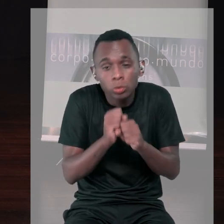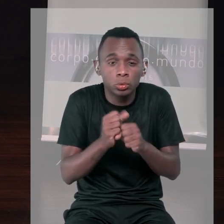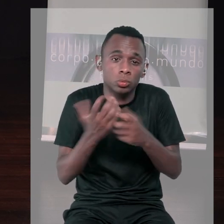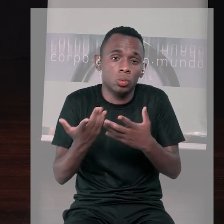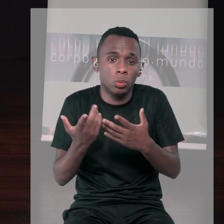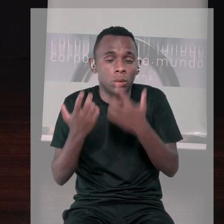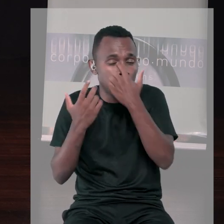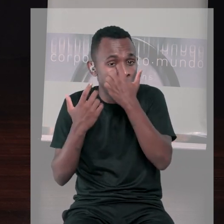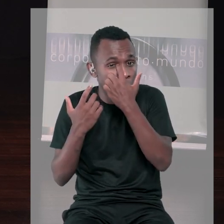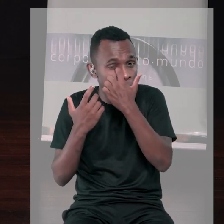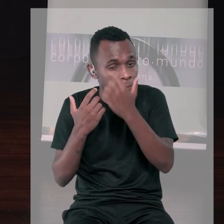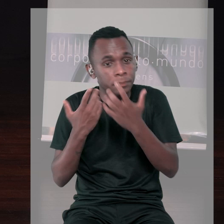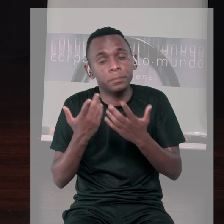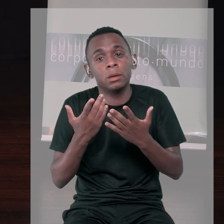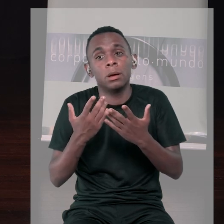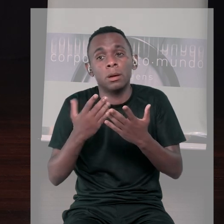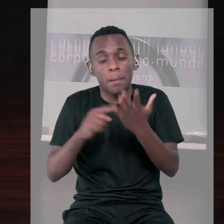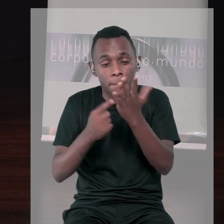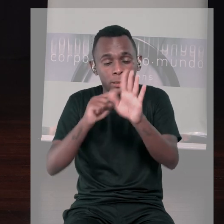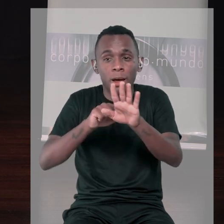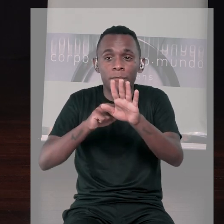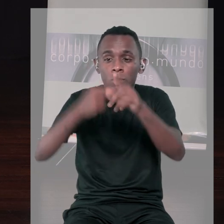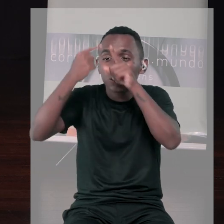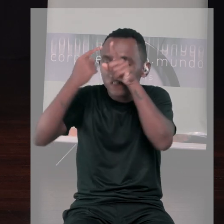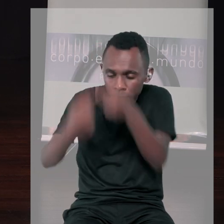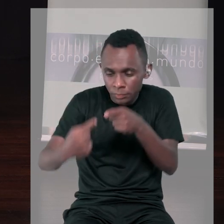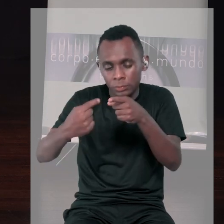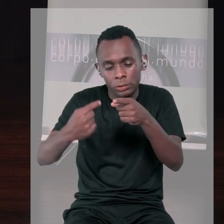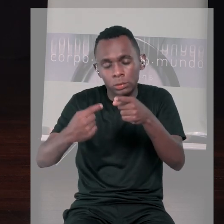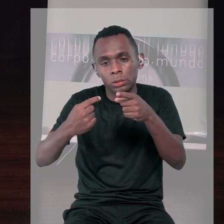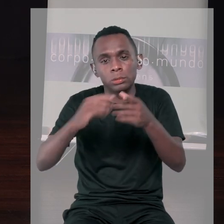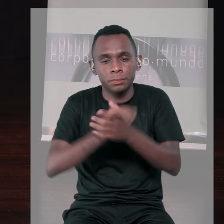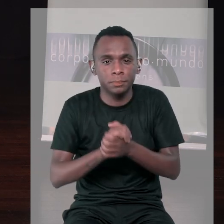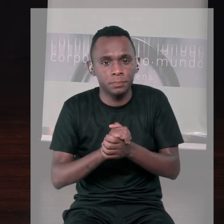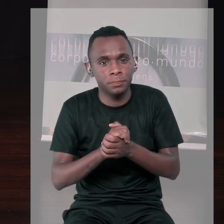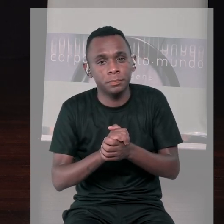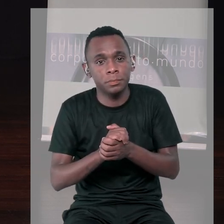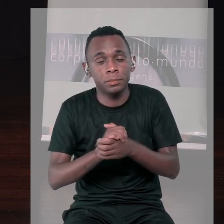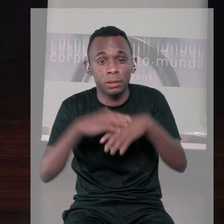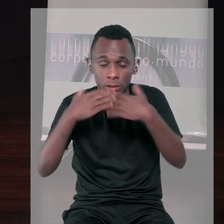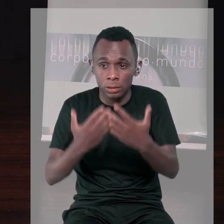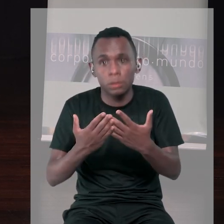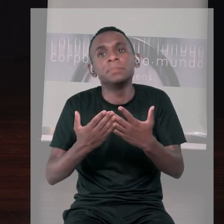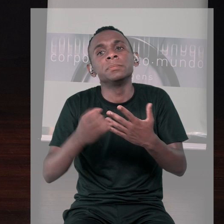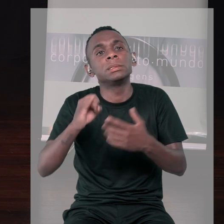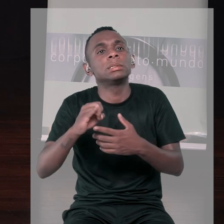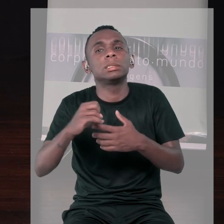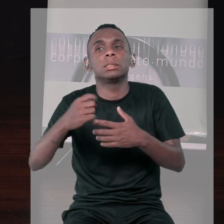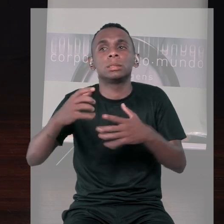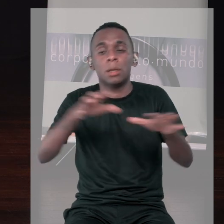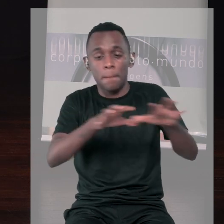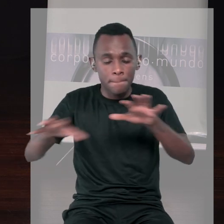do duelo, que é o primeiro nível lógico lá do Clausewitz. Sem essa, digamos assim, essa polaridade lógica mesmo